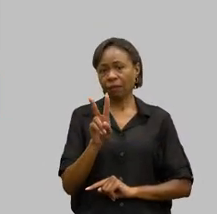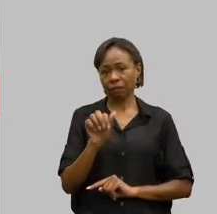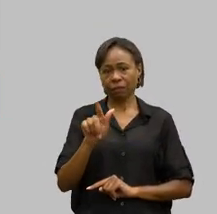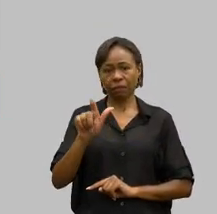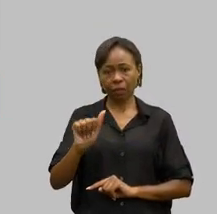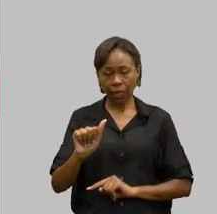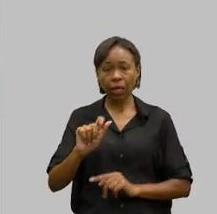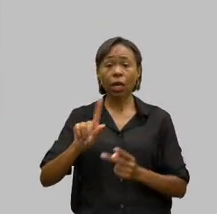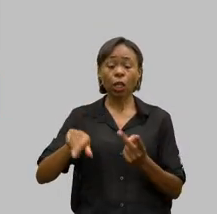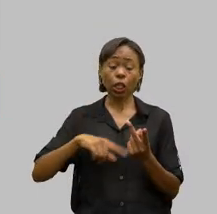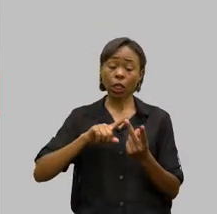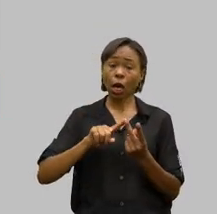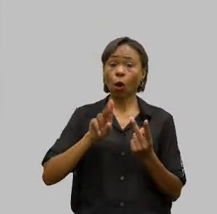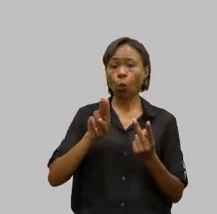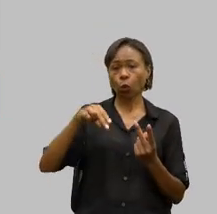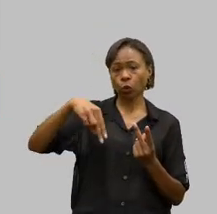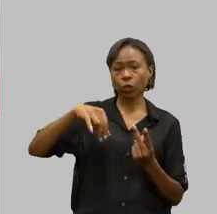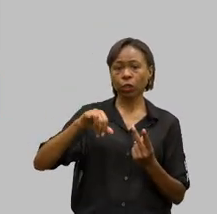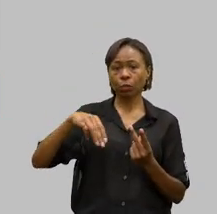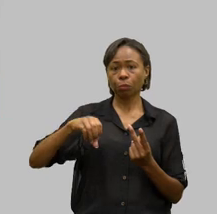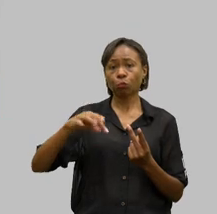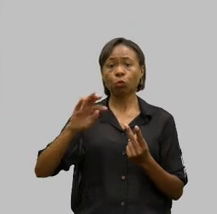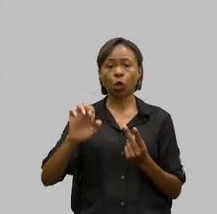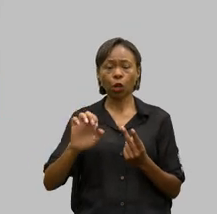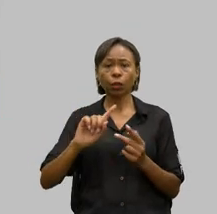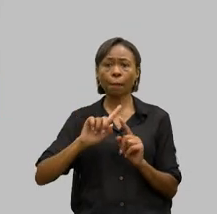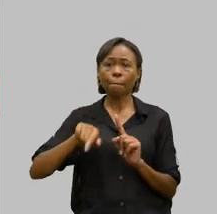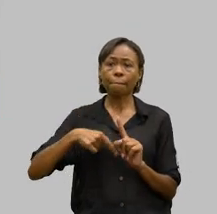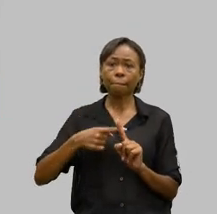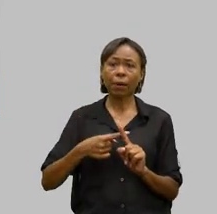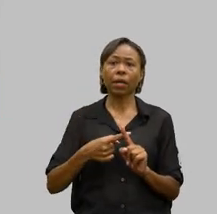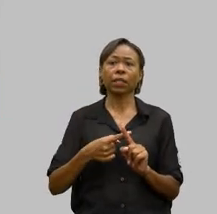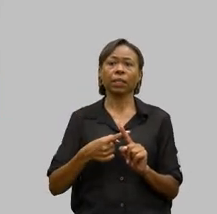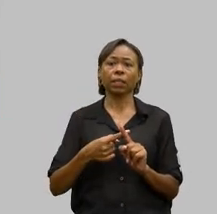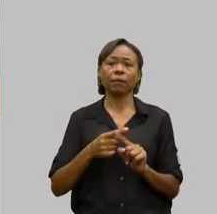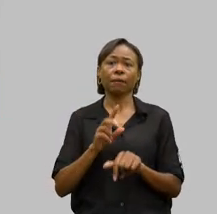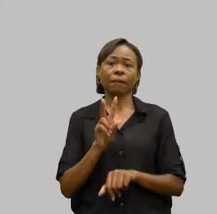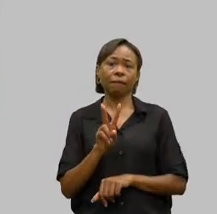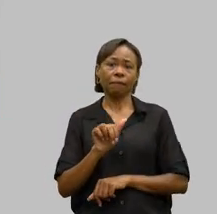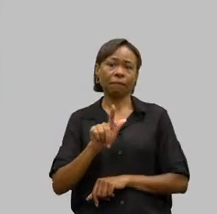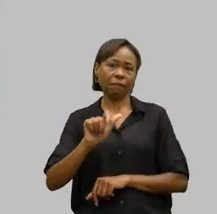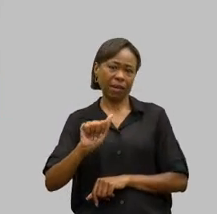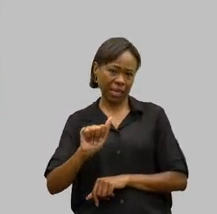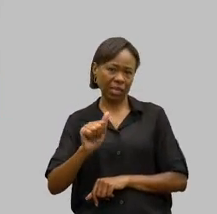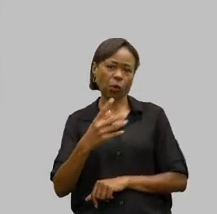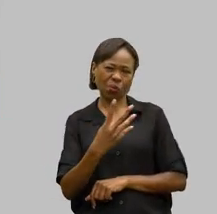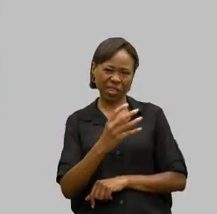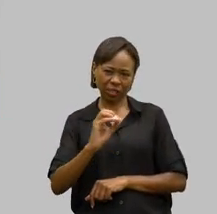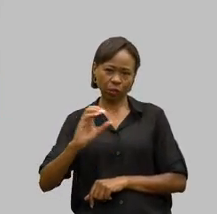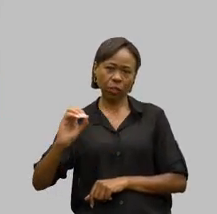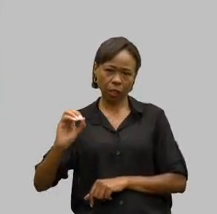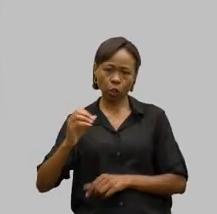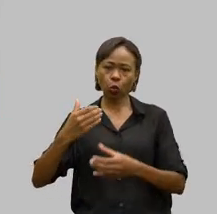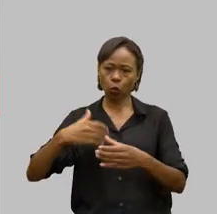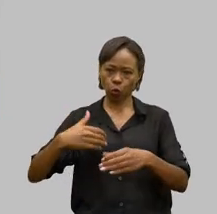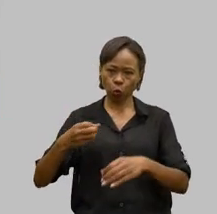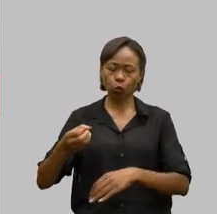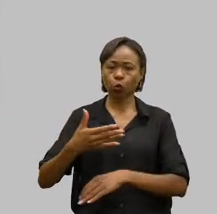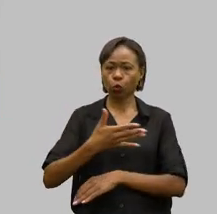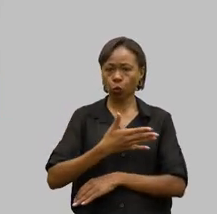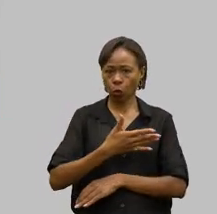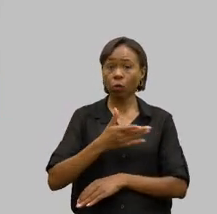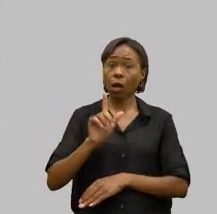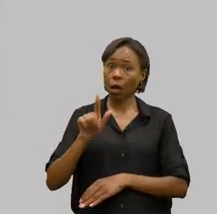aí 400 vagas, com o novo concurso que será apresentado. Acho que é mais um ganho aí para as universidades, aproveito para